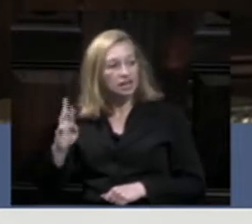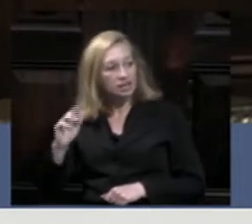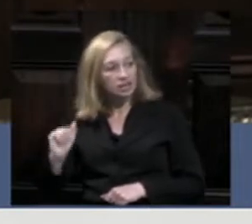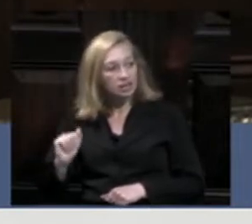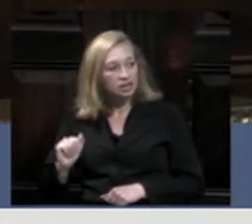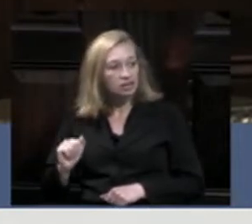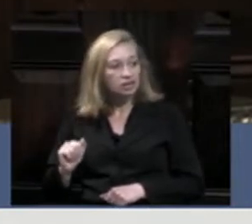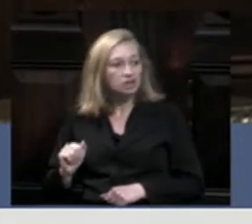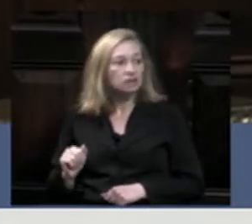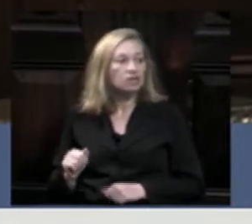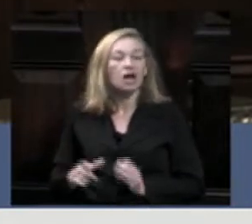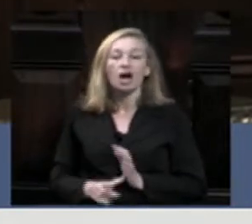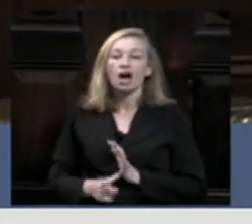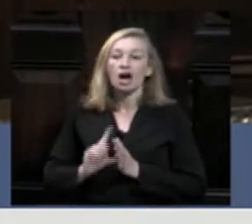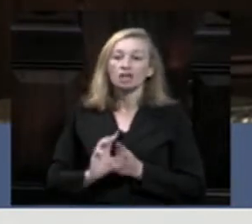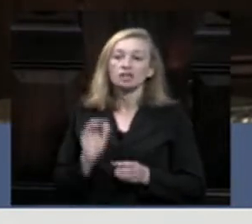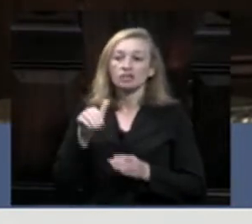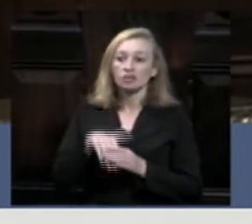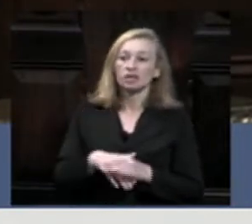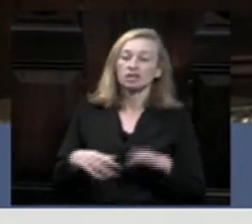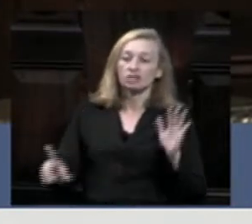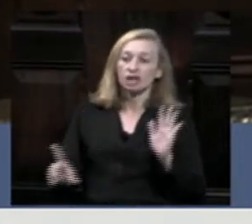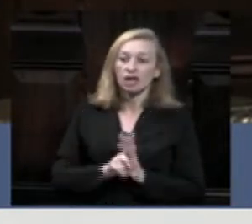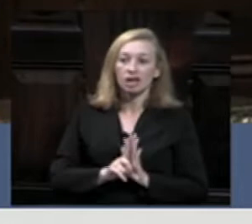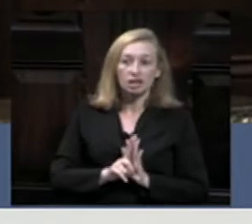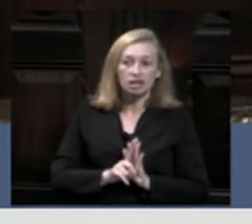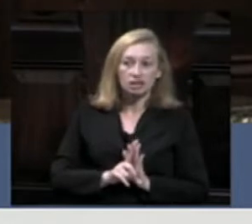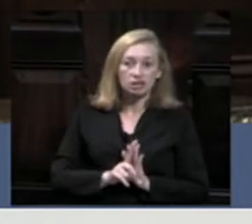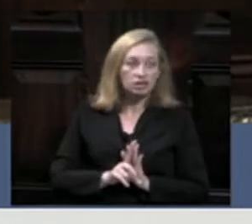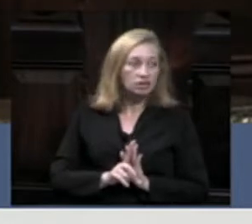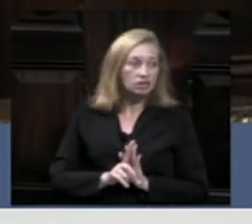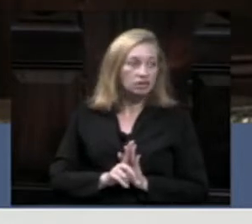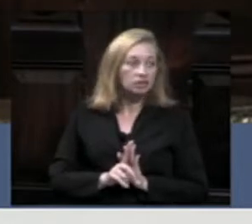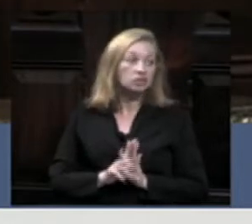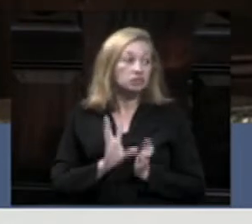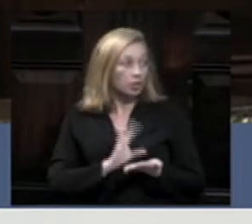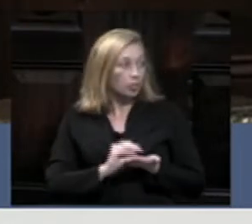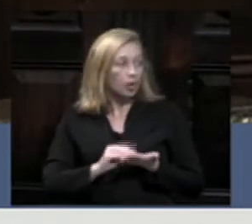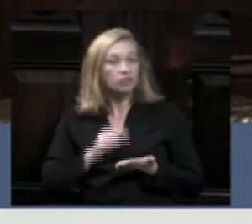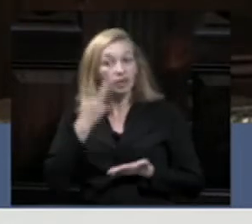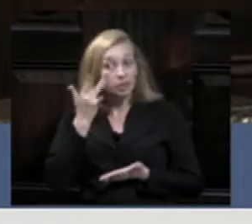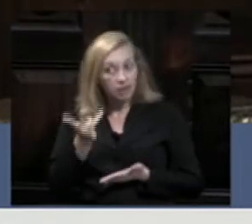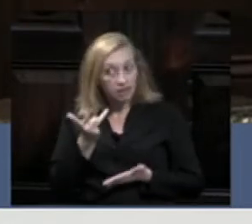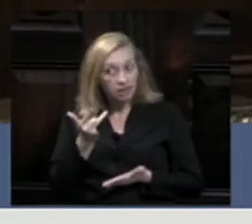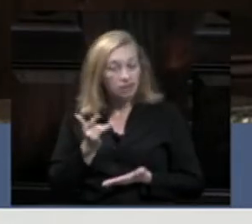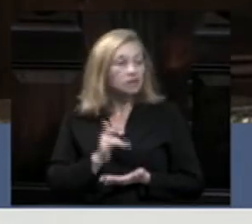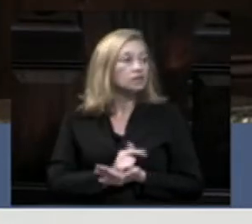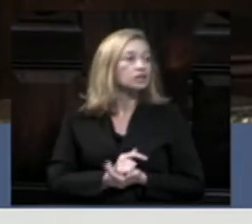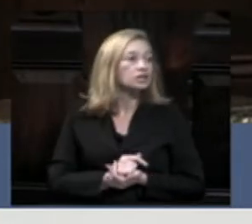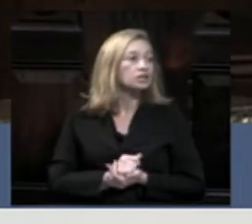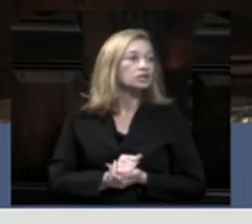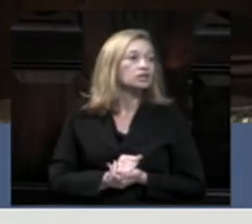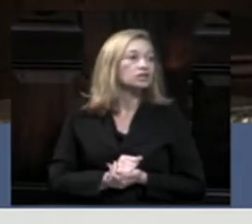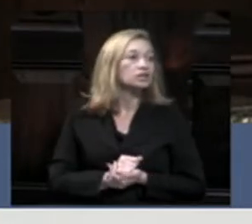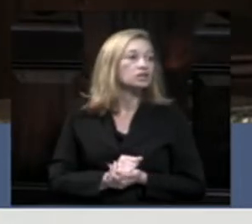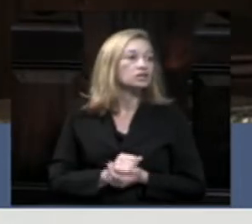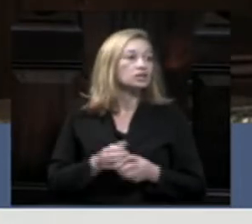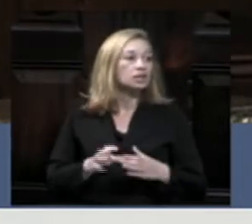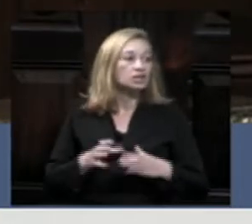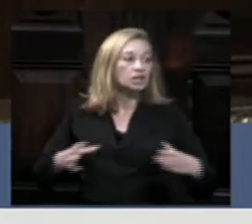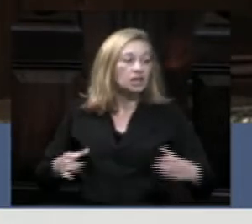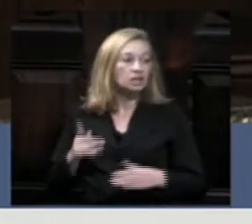da votação da lei, que está para entrar na pauta amanhã, que amplia o Parque da